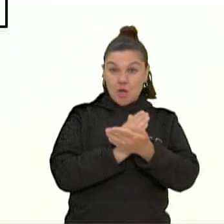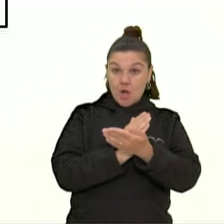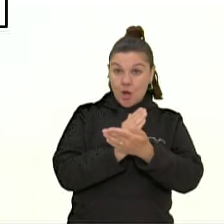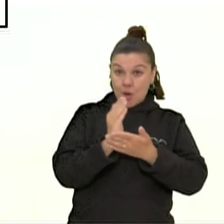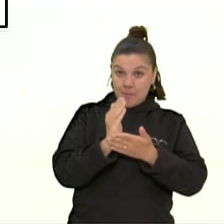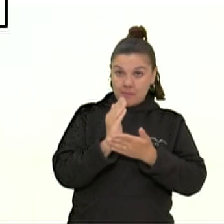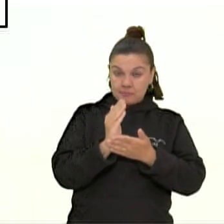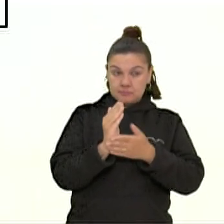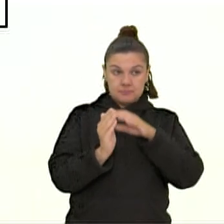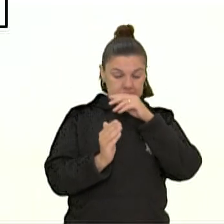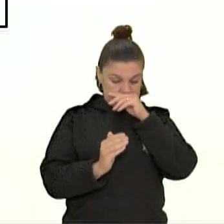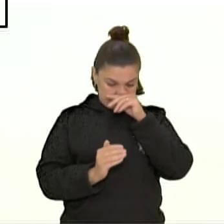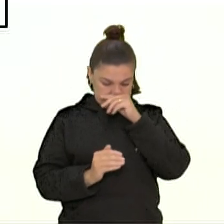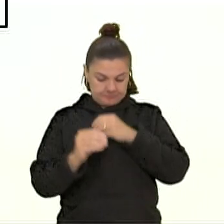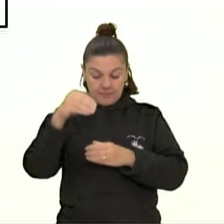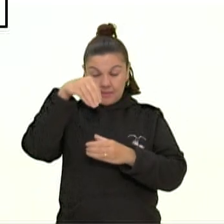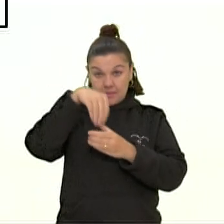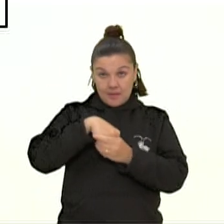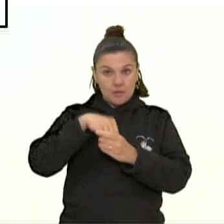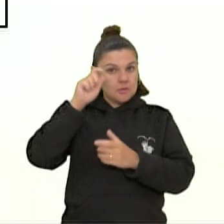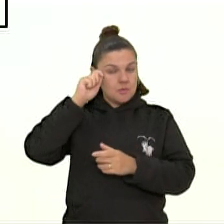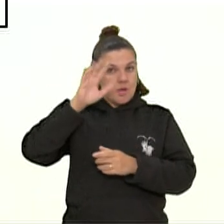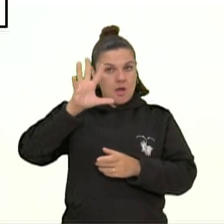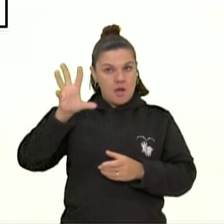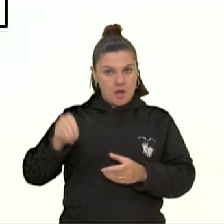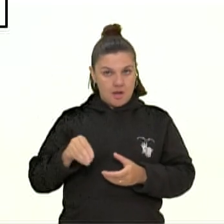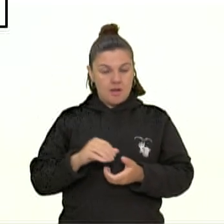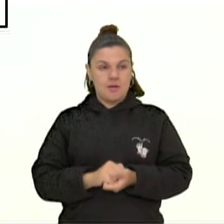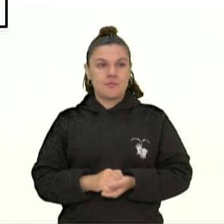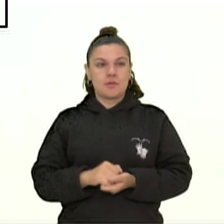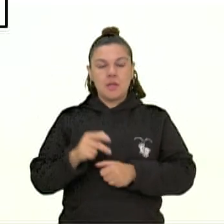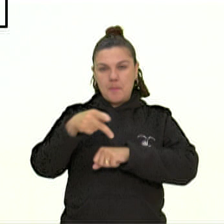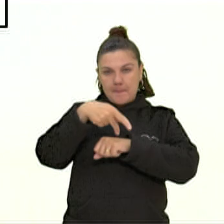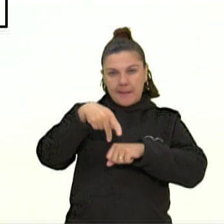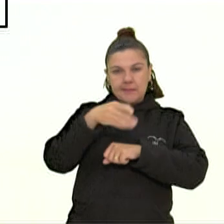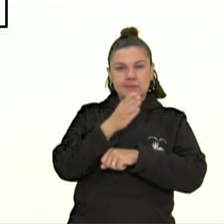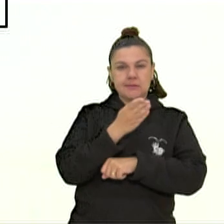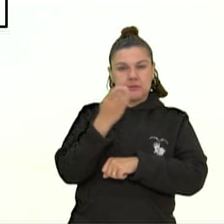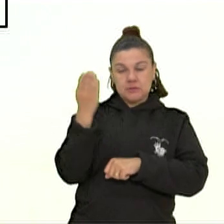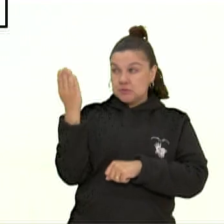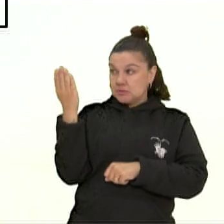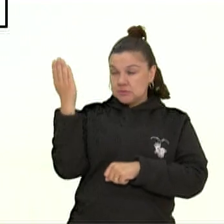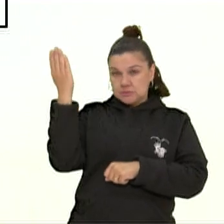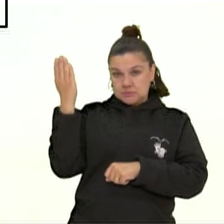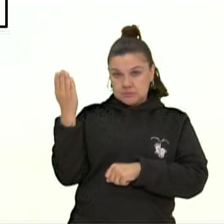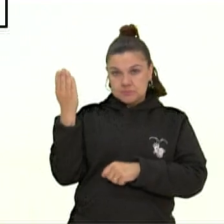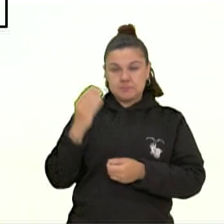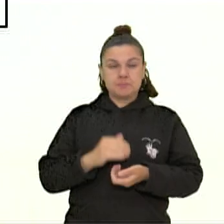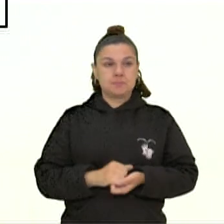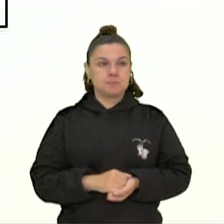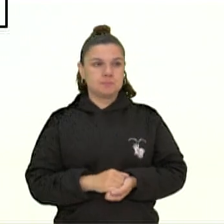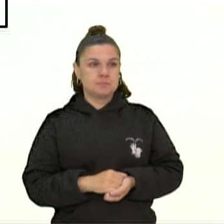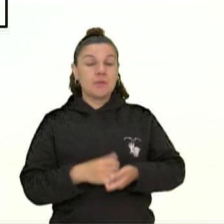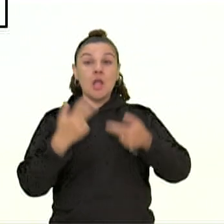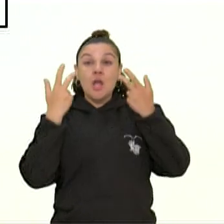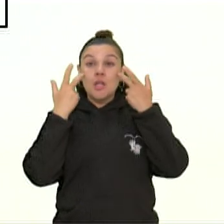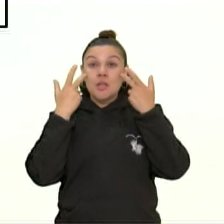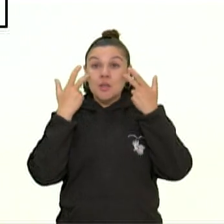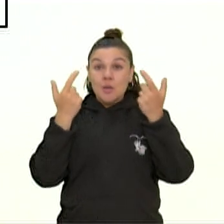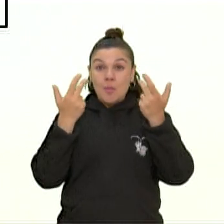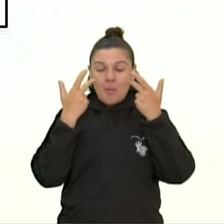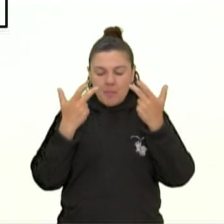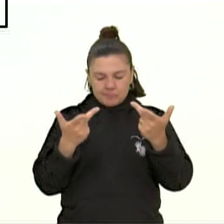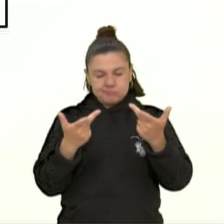desses refugiados dentro do continente africano, né? Temos aqui Somália, Sudão, Sudão do Sul. Normalmente fugindo,